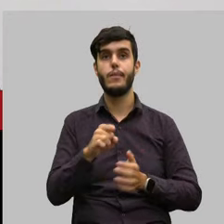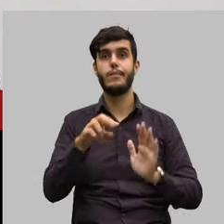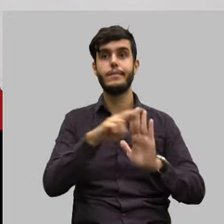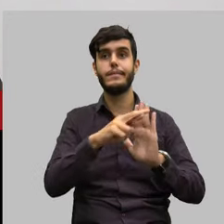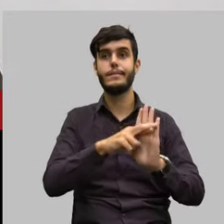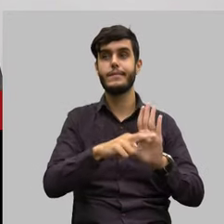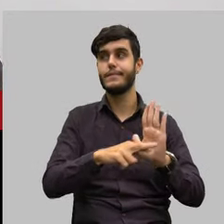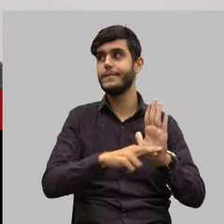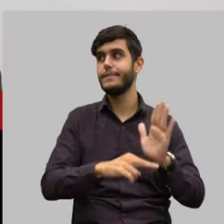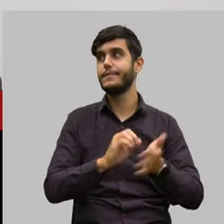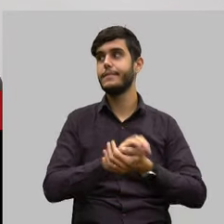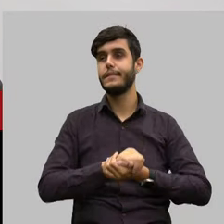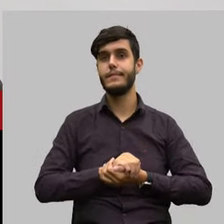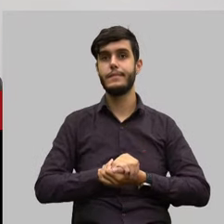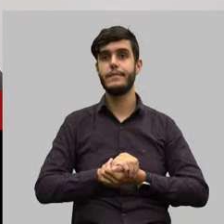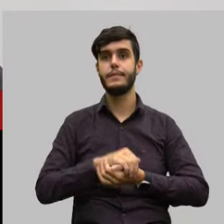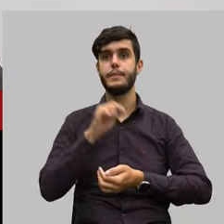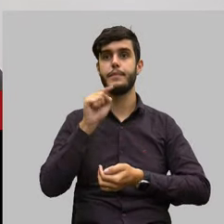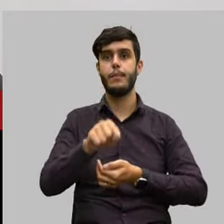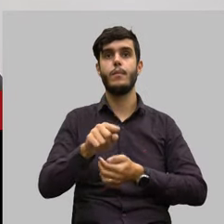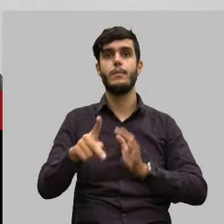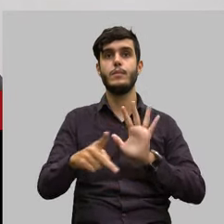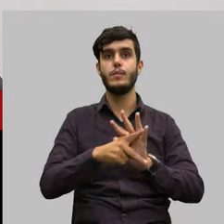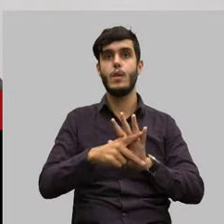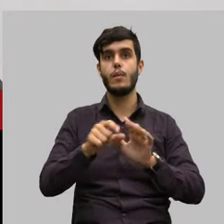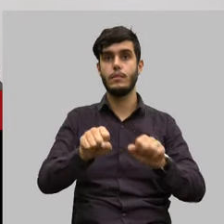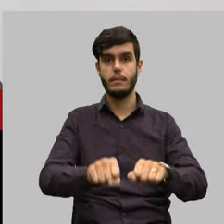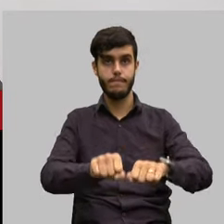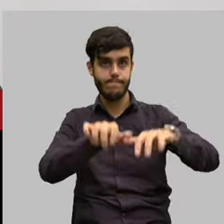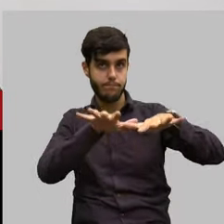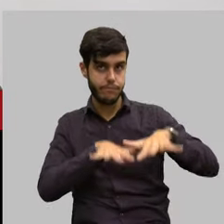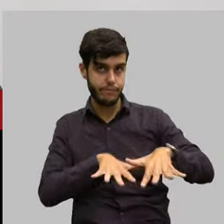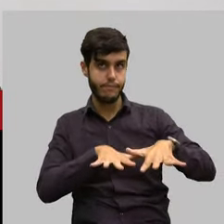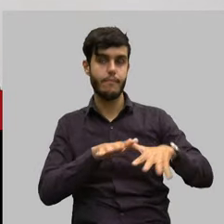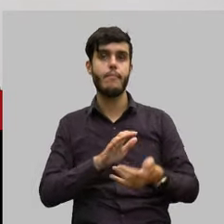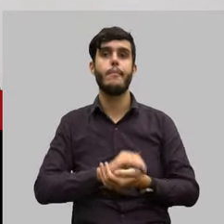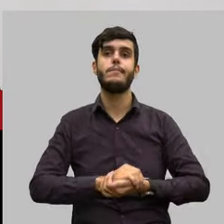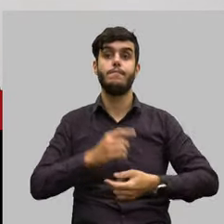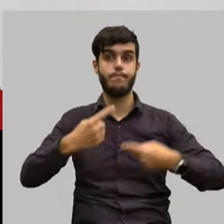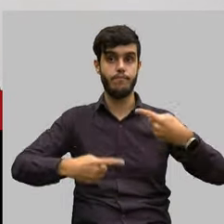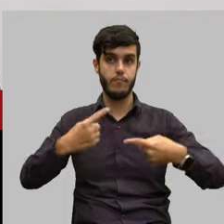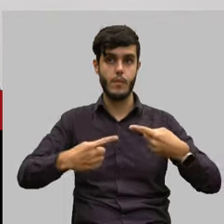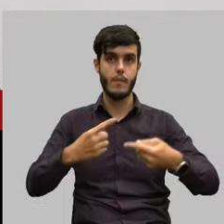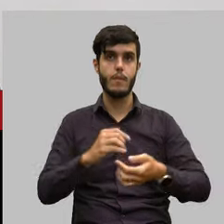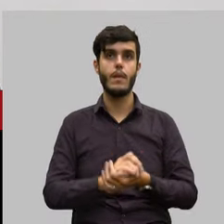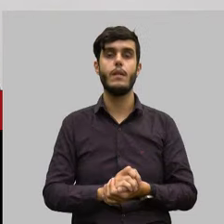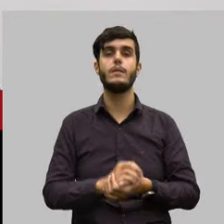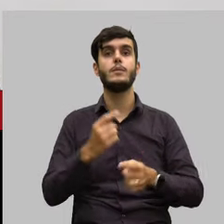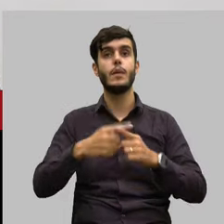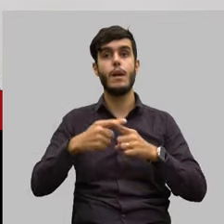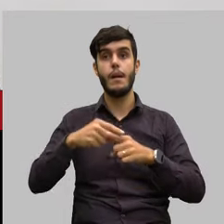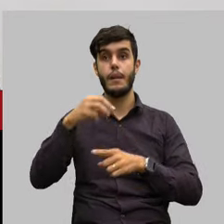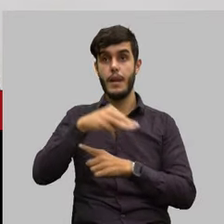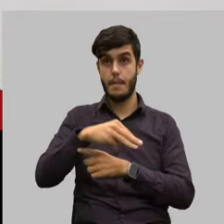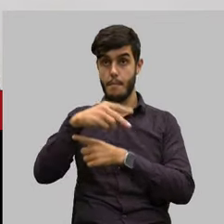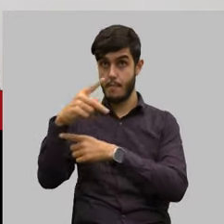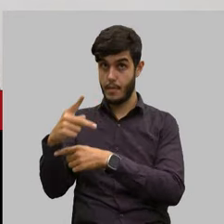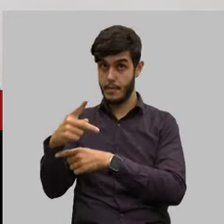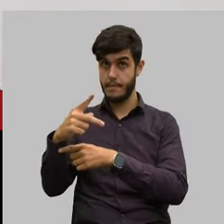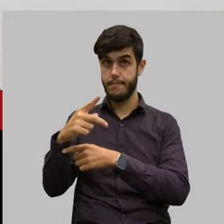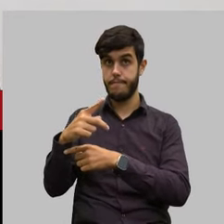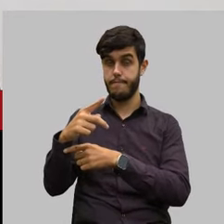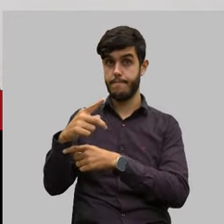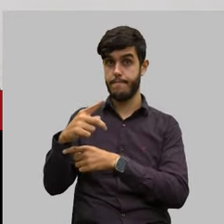aprovado em plenário eh Lembrando que ao acionar o ministério público é